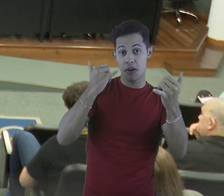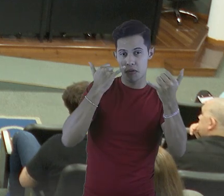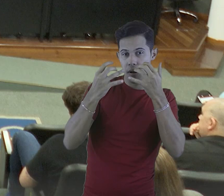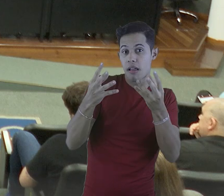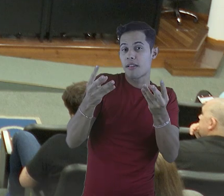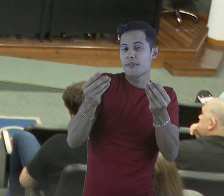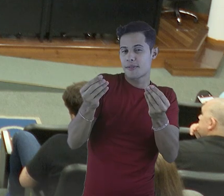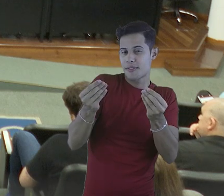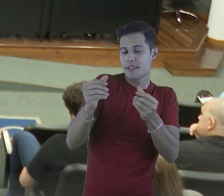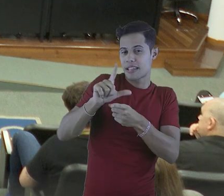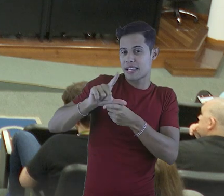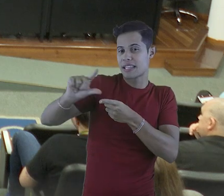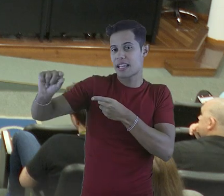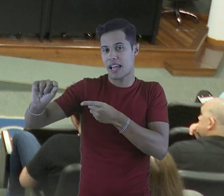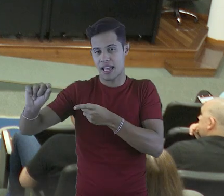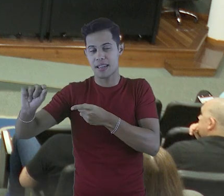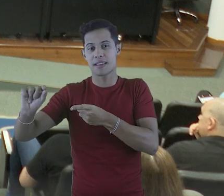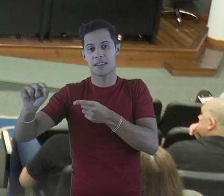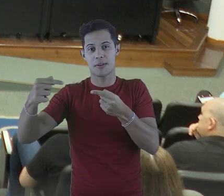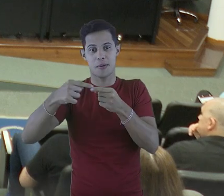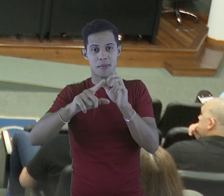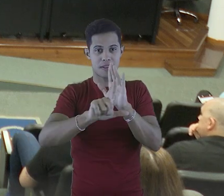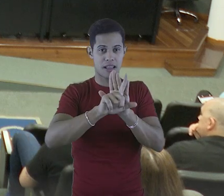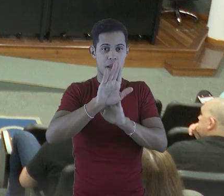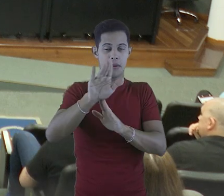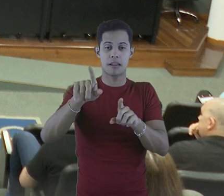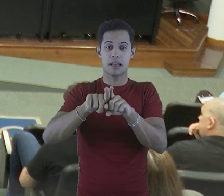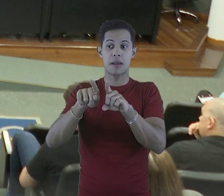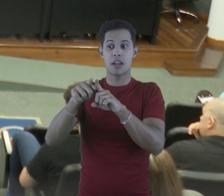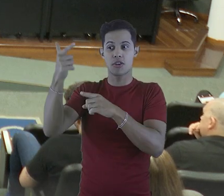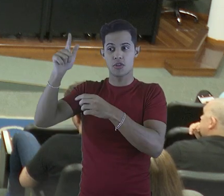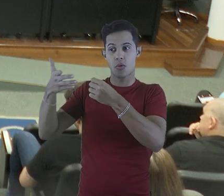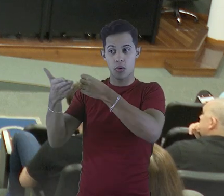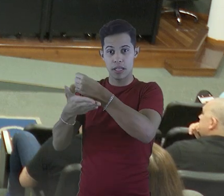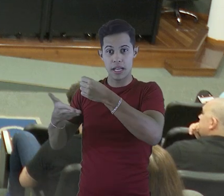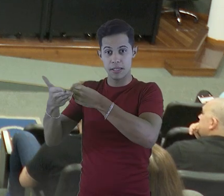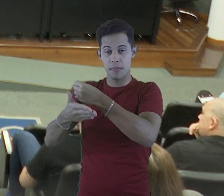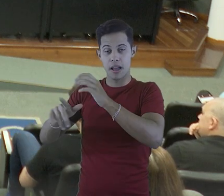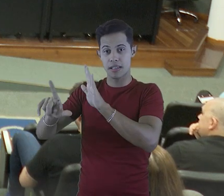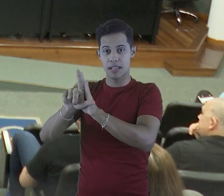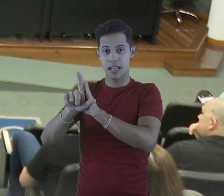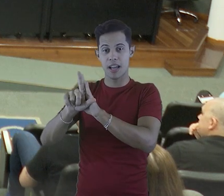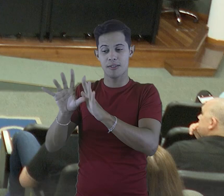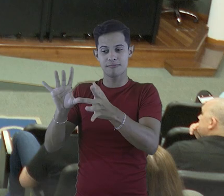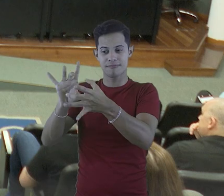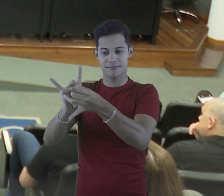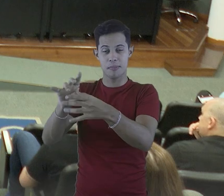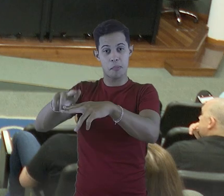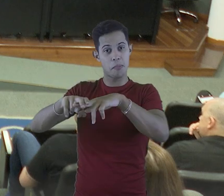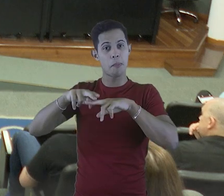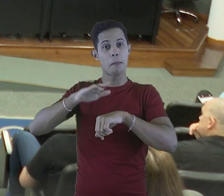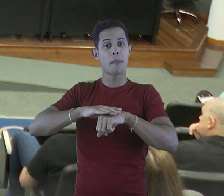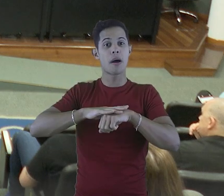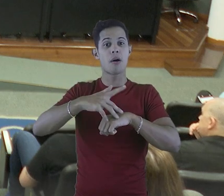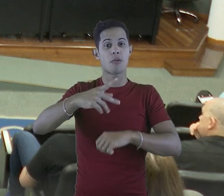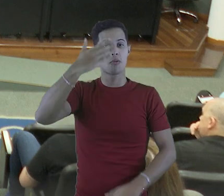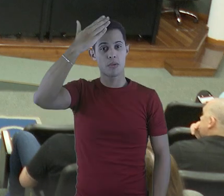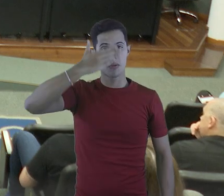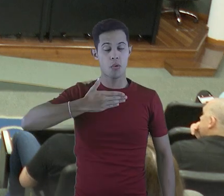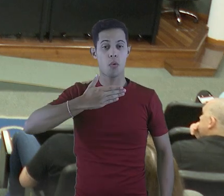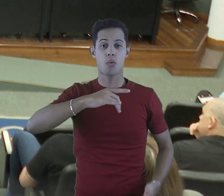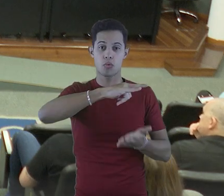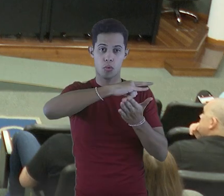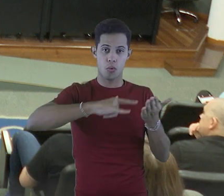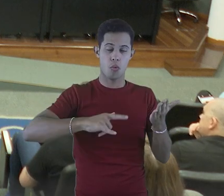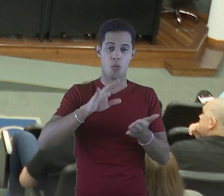dali e que dependam não só da conformação da obrigação legal mas de outras bases legais vinculadas então nesse caso para comprovar o